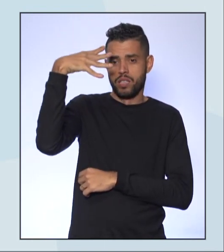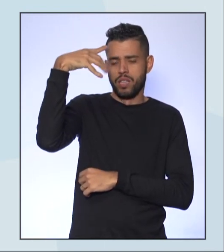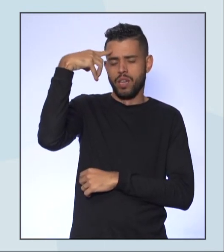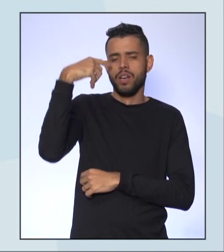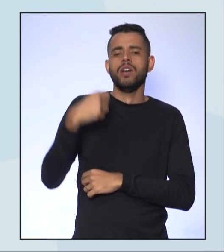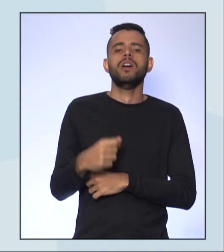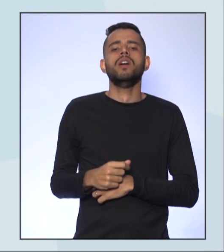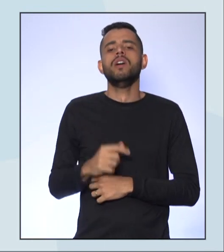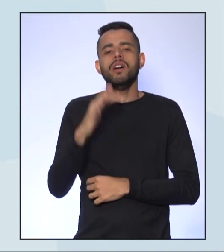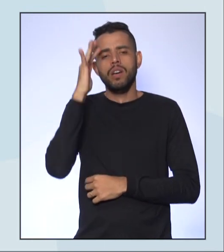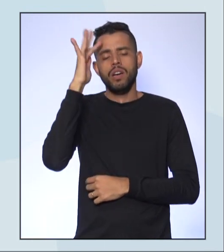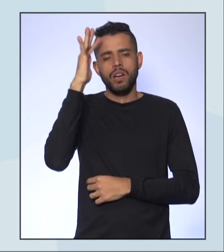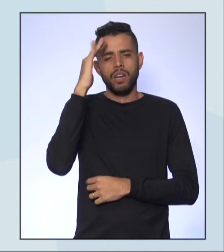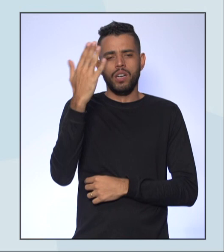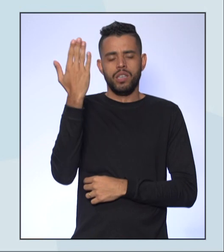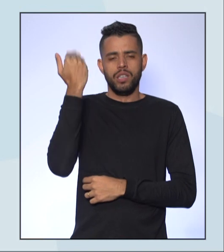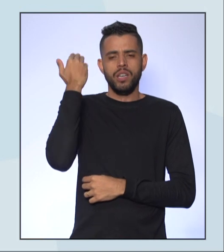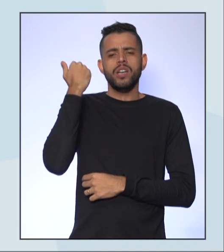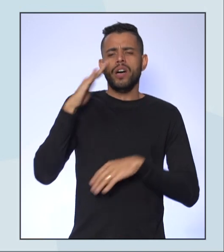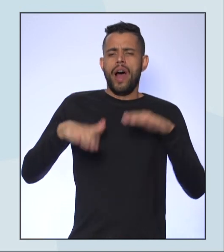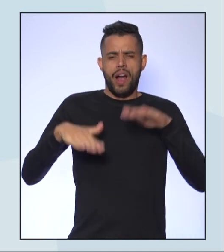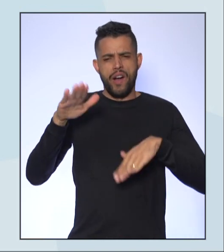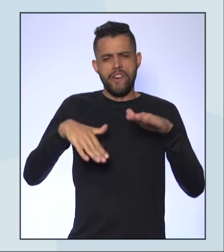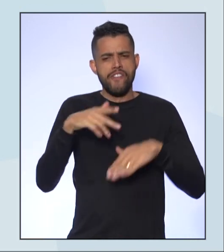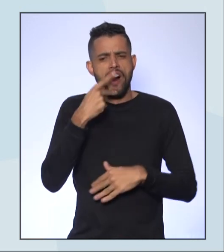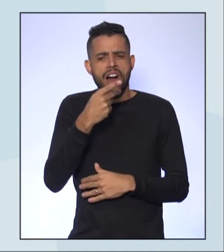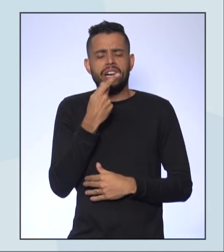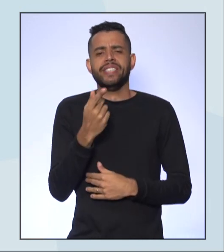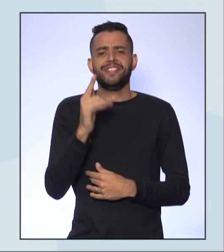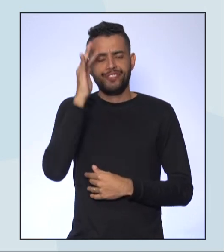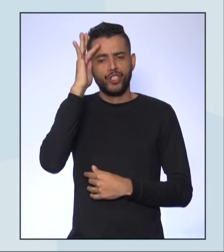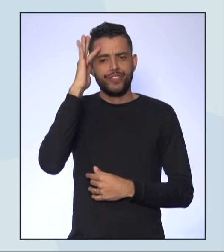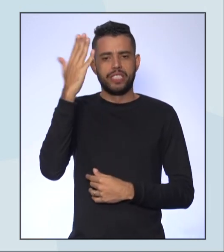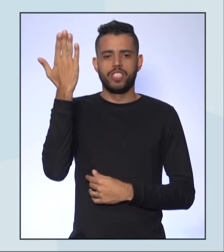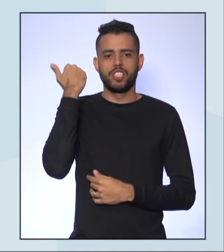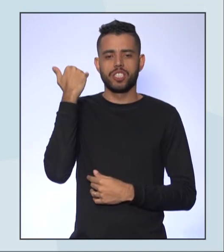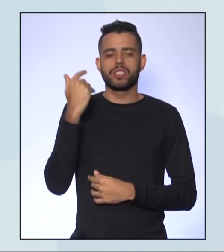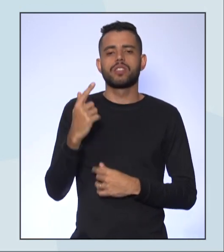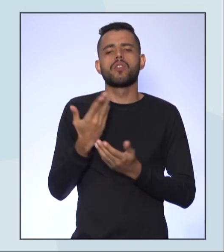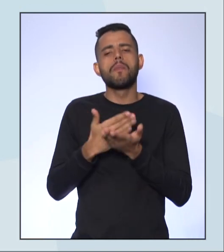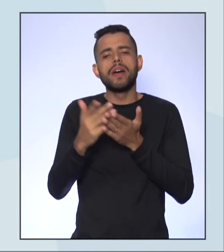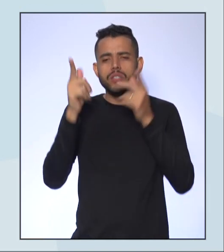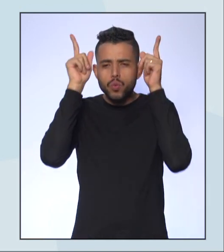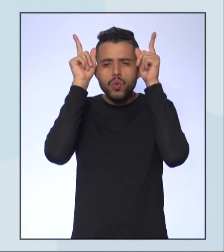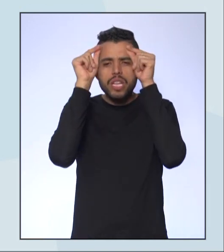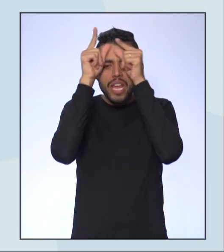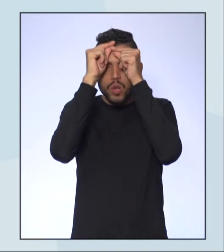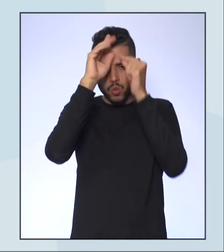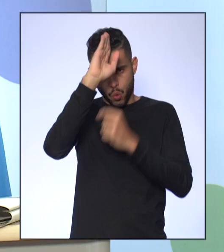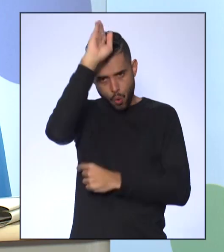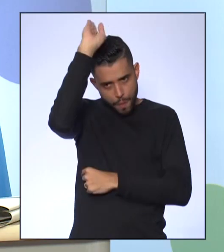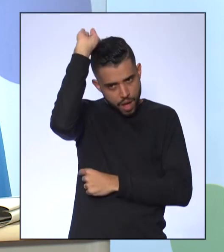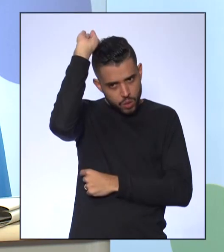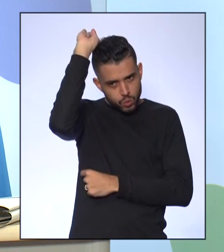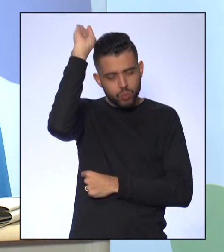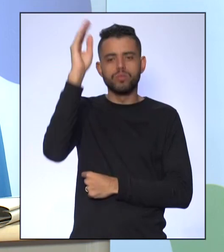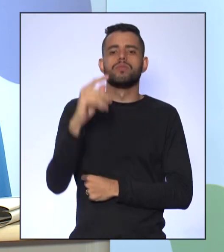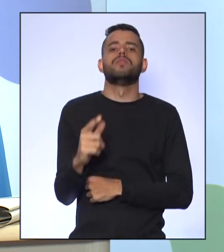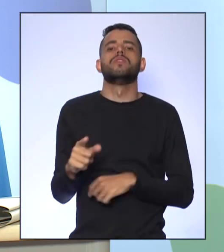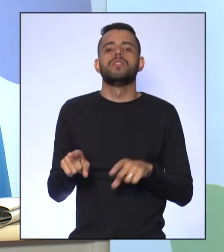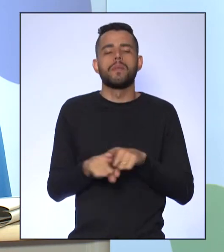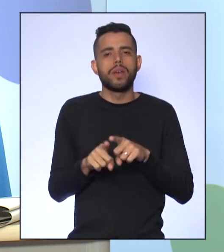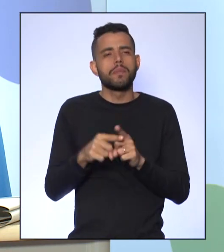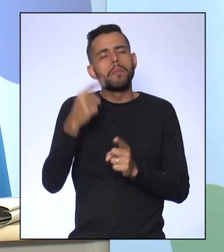Filosofia antiga, né? Geralmente a gente fala da filosofia antiga a partir dos gregos e dos romanos. E aí a gente já tem também uma imagem